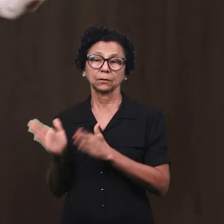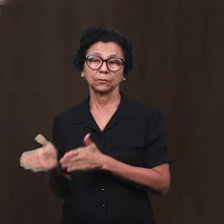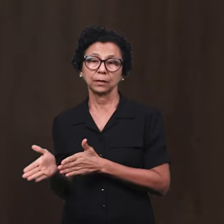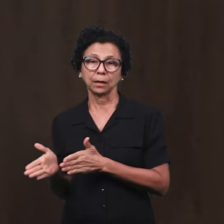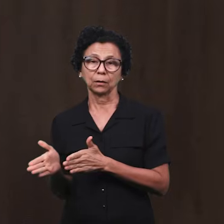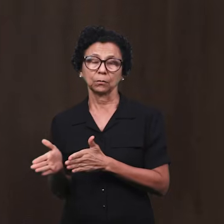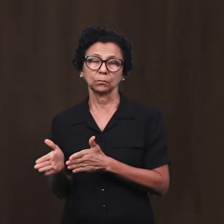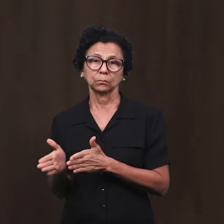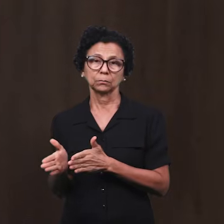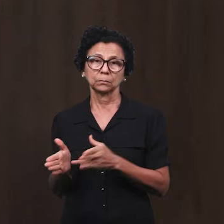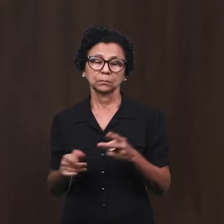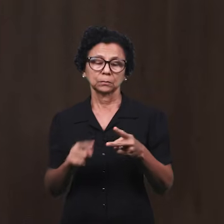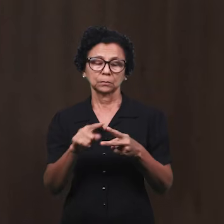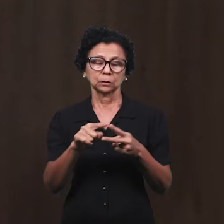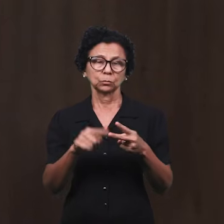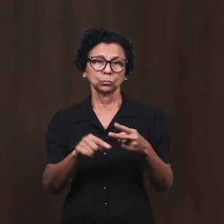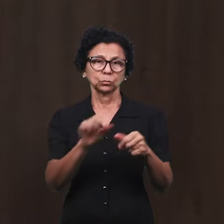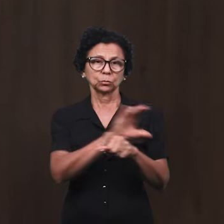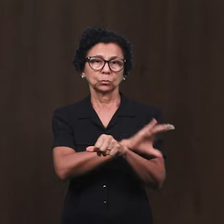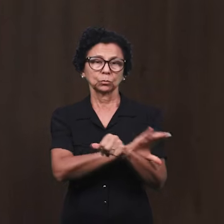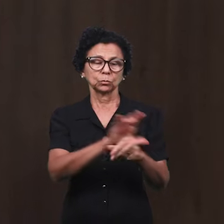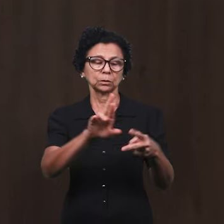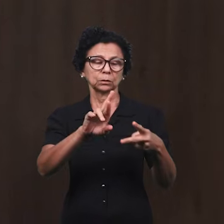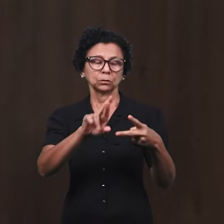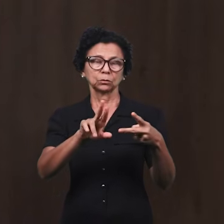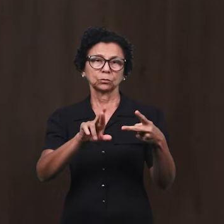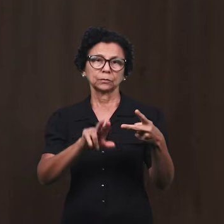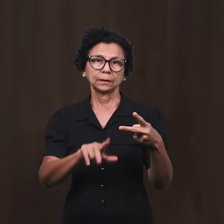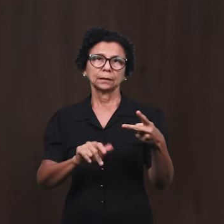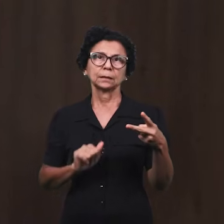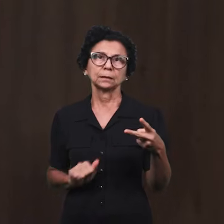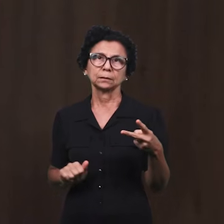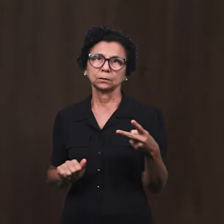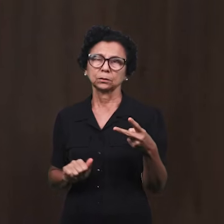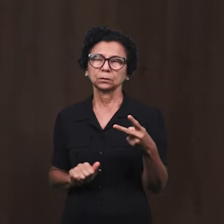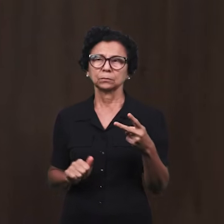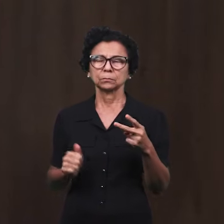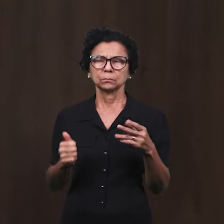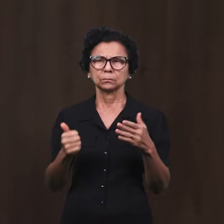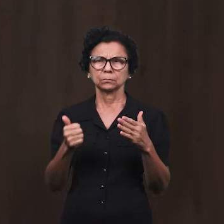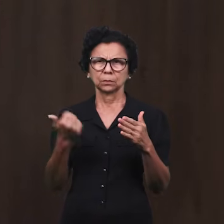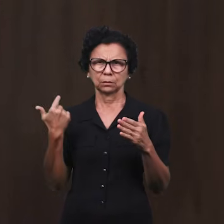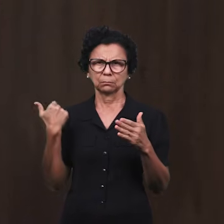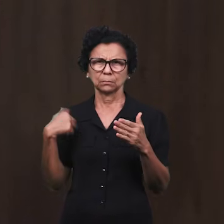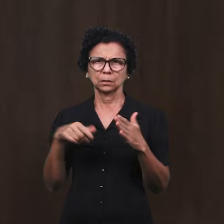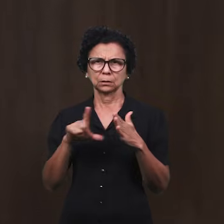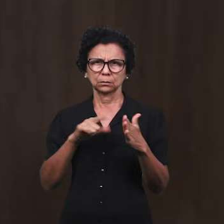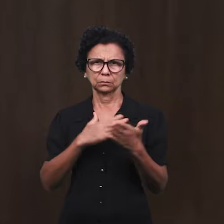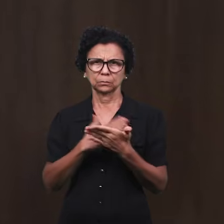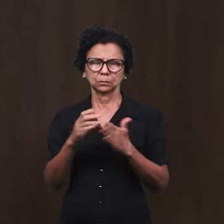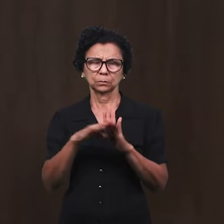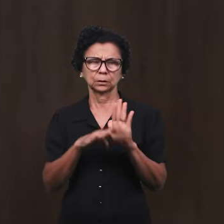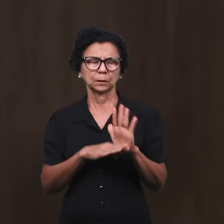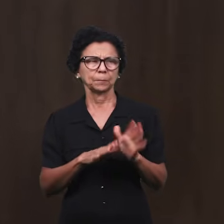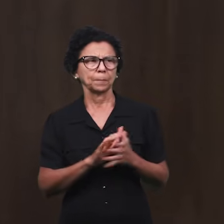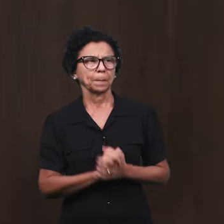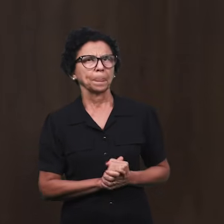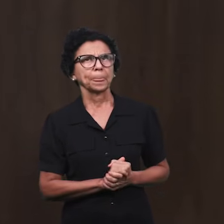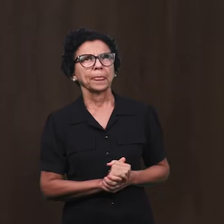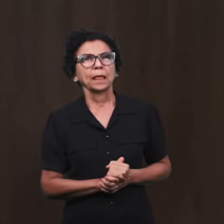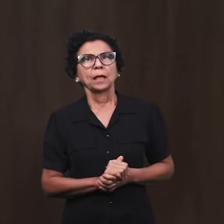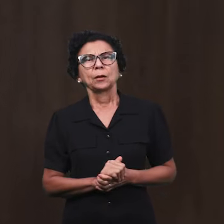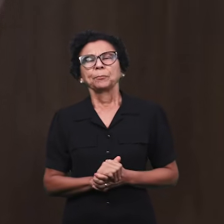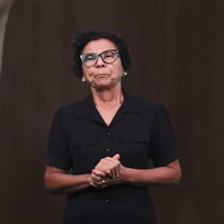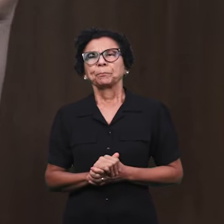distintas? Se eu falo bem, se nós estávamos até conversando antes com a Estela ali, se eu falo bem assim, na aula de Moisés,